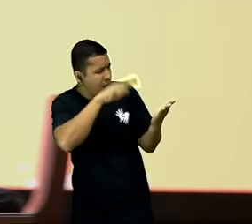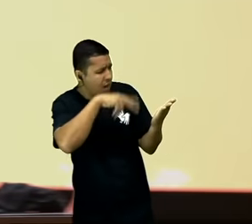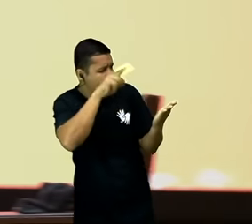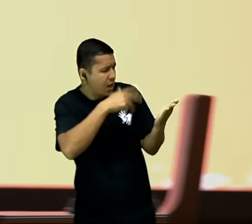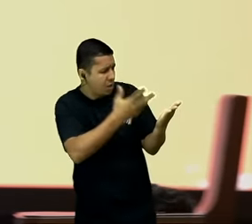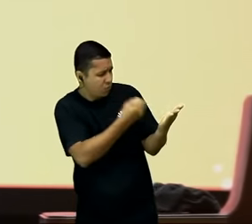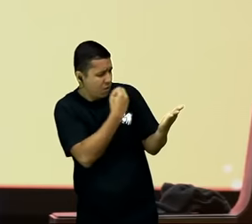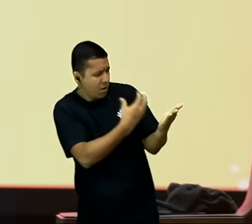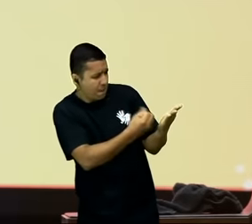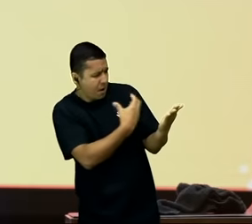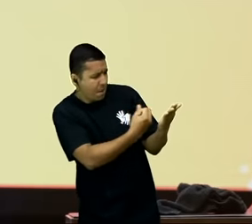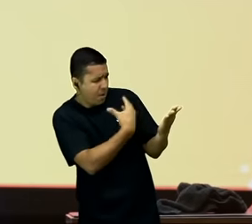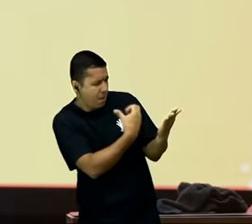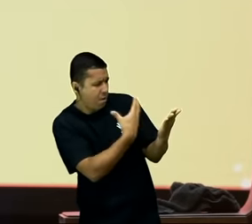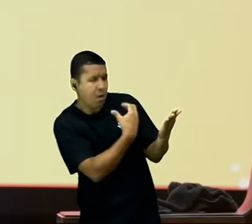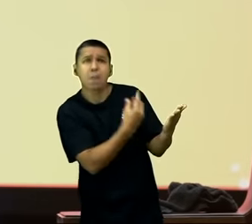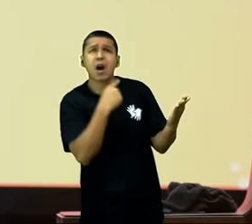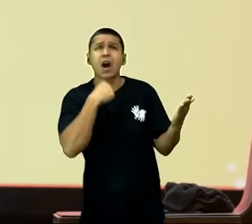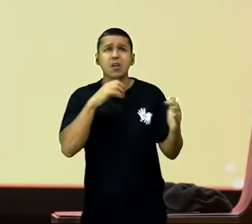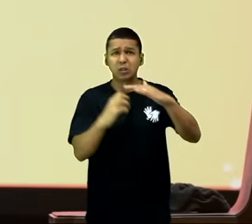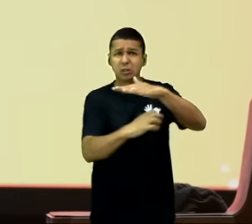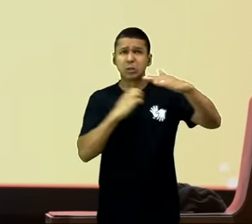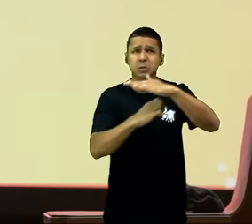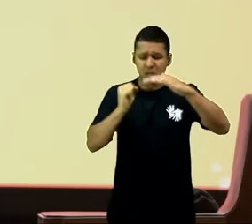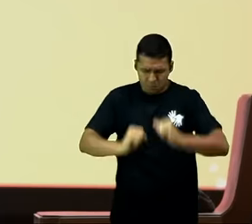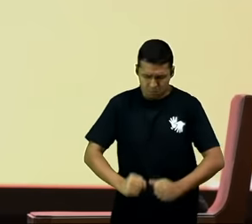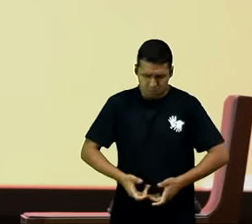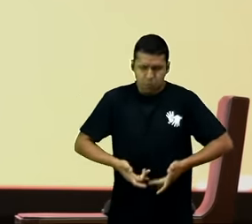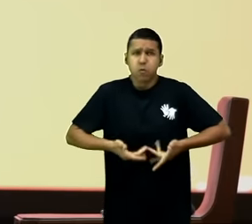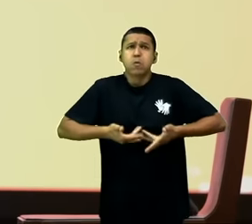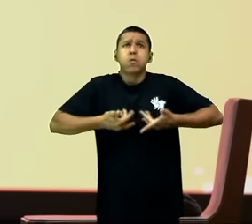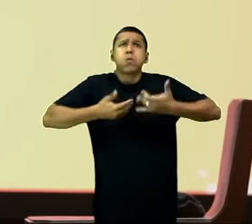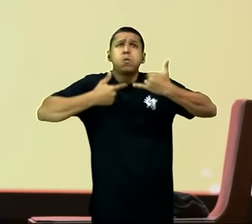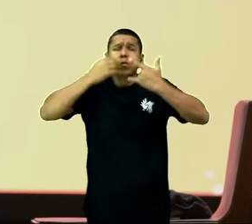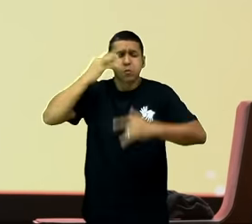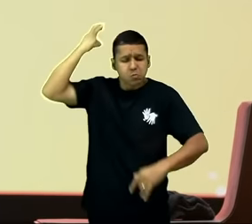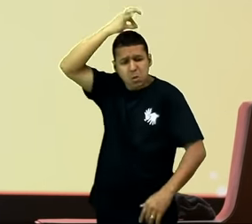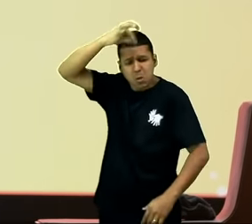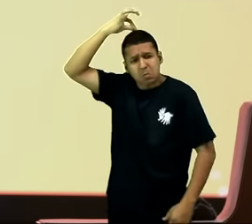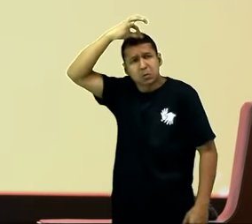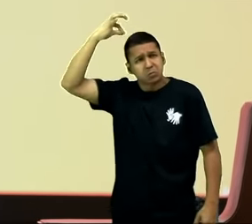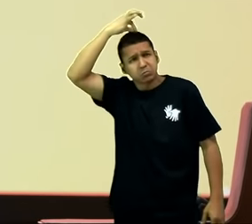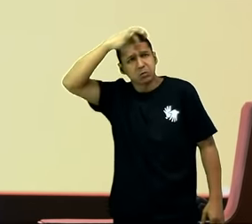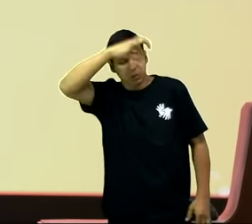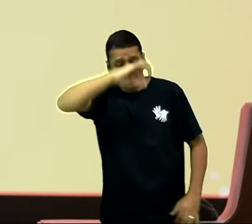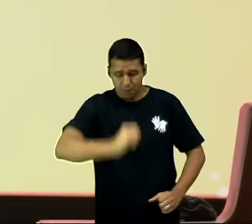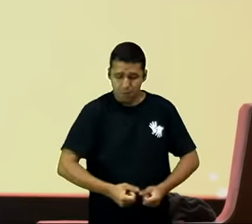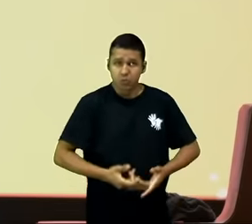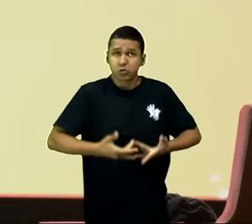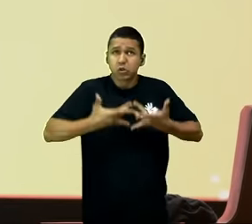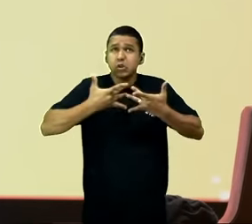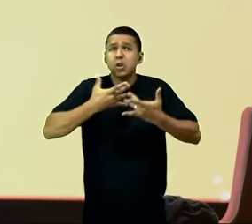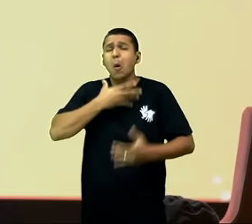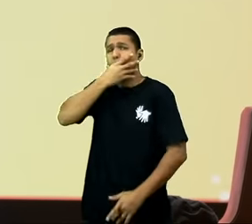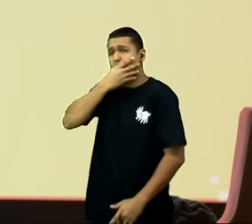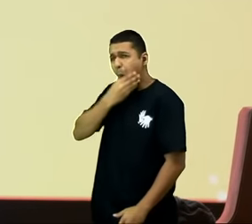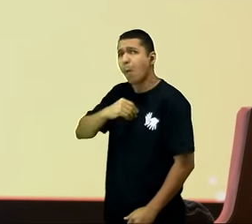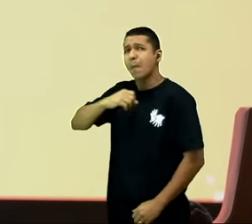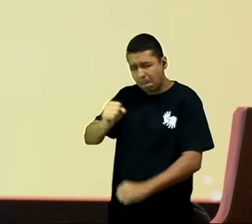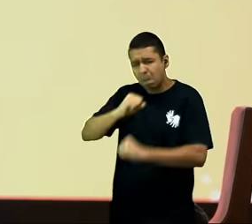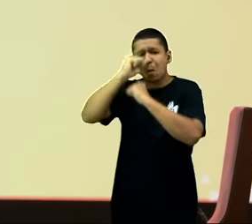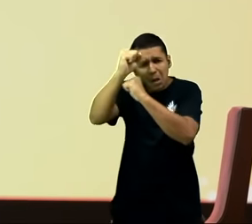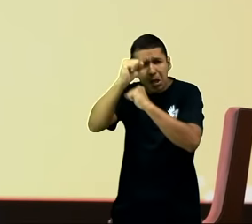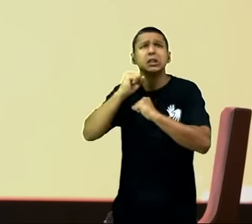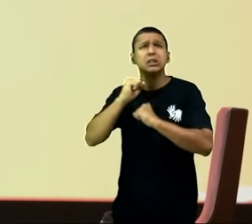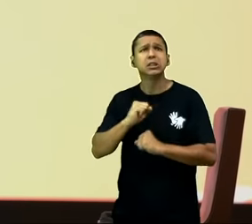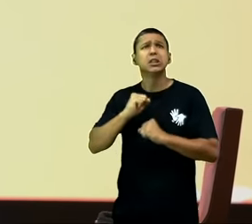que é isso? Esse é um empresário cheio do Espírito Santo de Deus. Essa é uma mulher cheia do Espírito Santo de Deus. Eu vou te mostrar o que é um homem cheio do Espírito Santo de Deus. Eu vou te